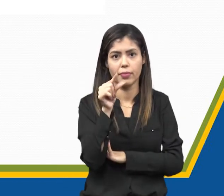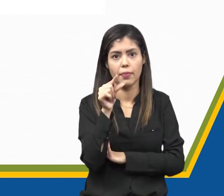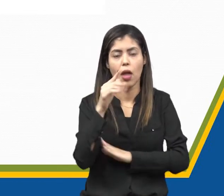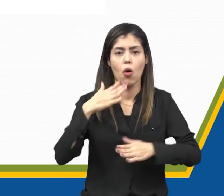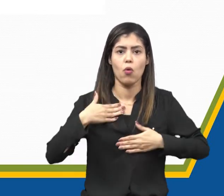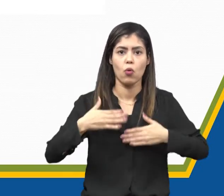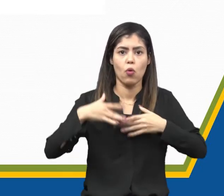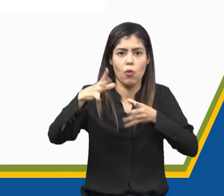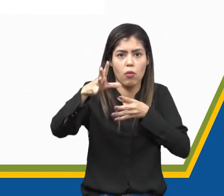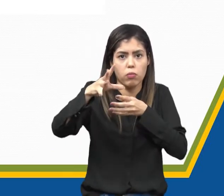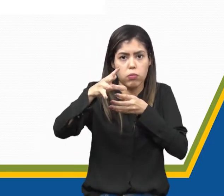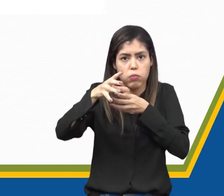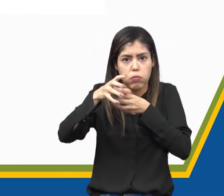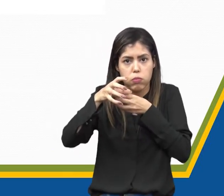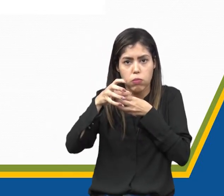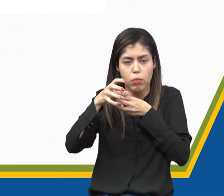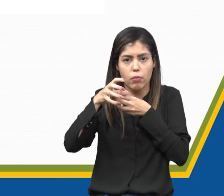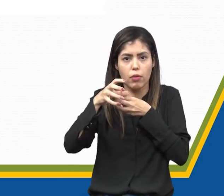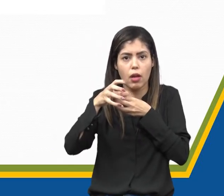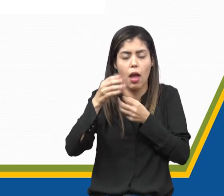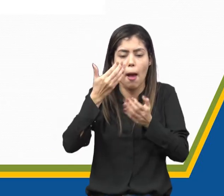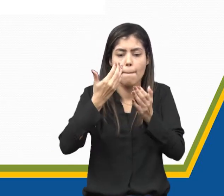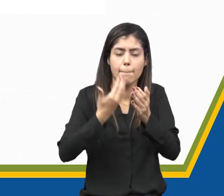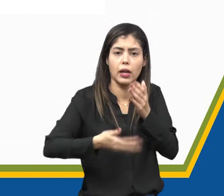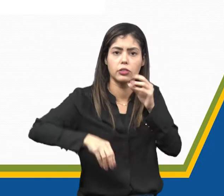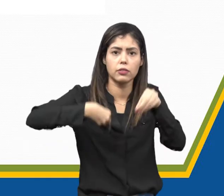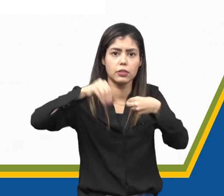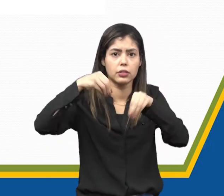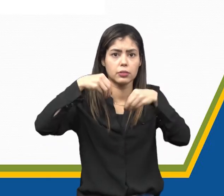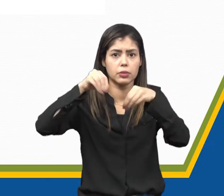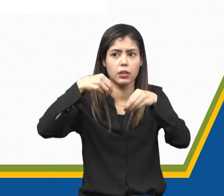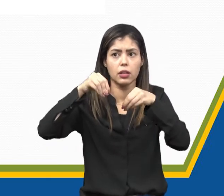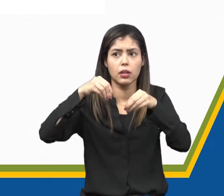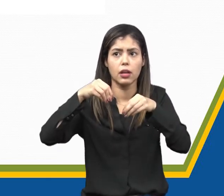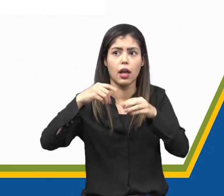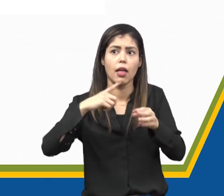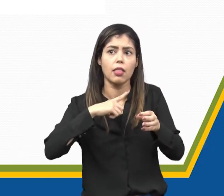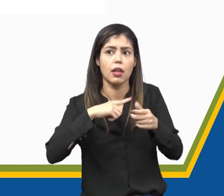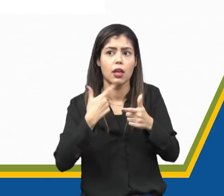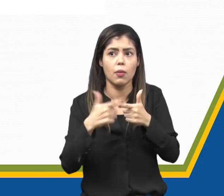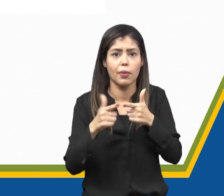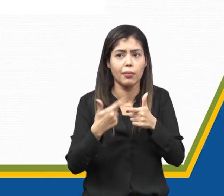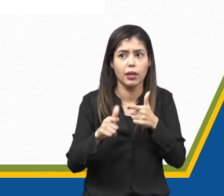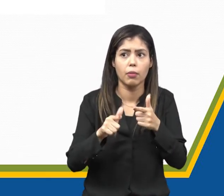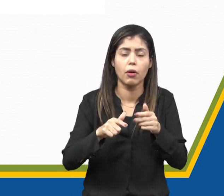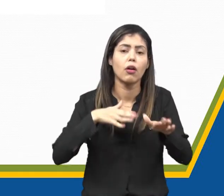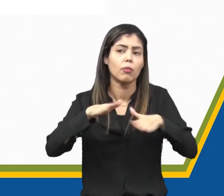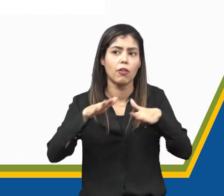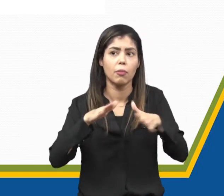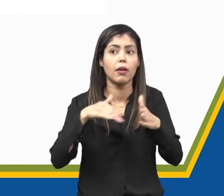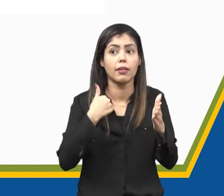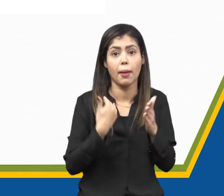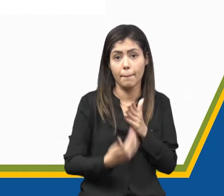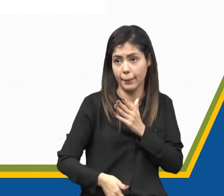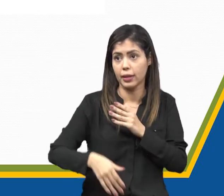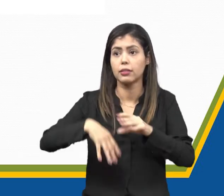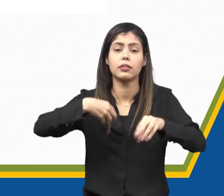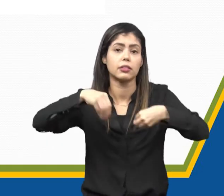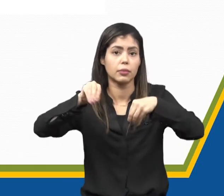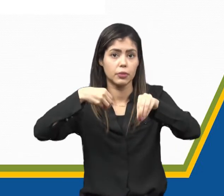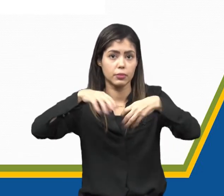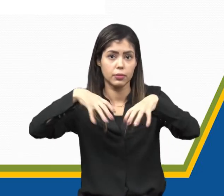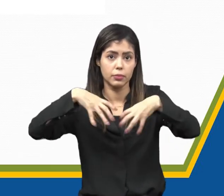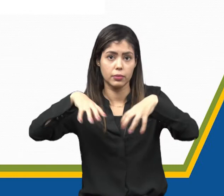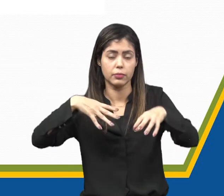corpo atrofia, perde a flexibilidade, há um déficit no movimento e uma perca na mobilidade.